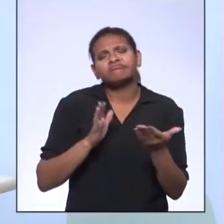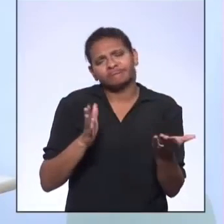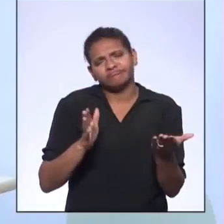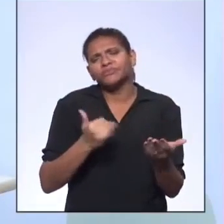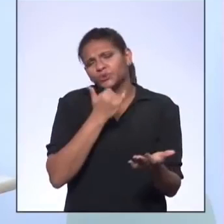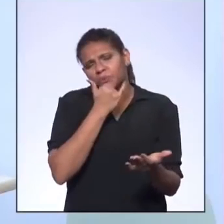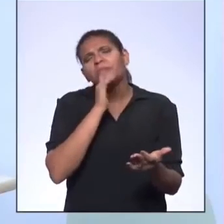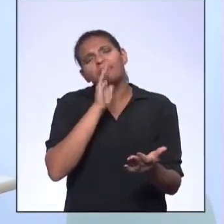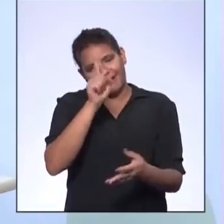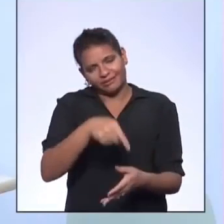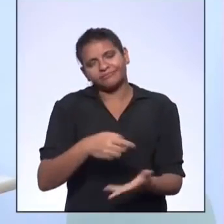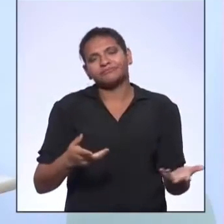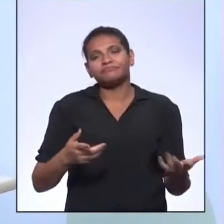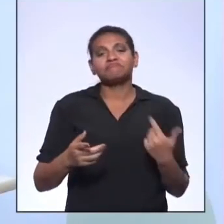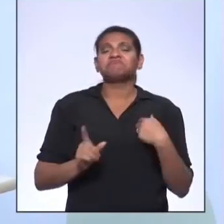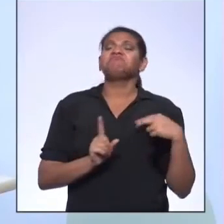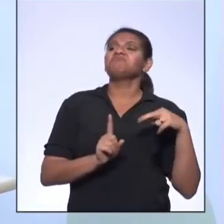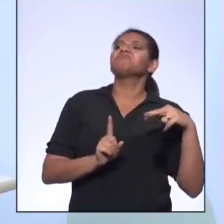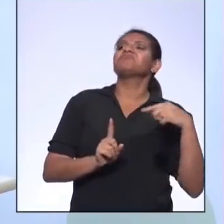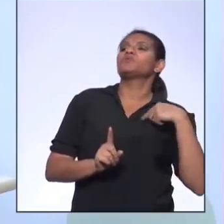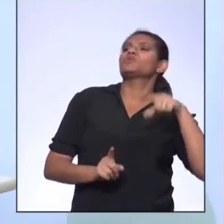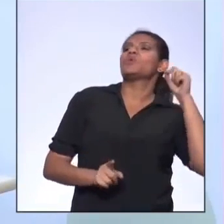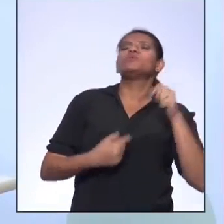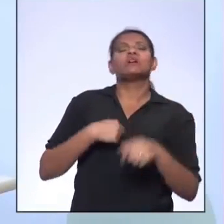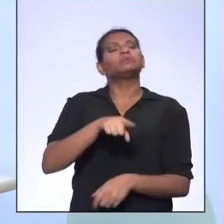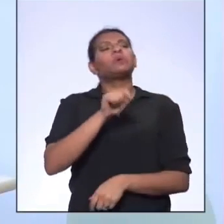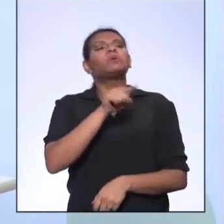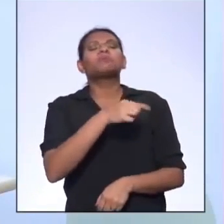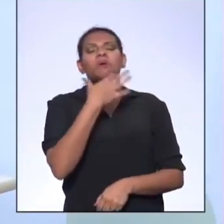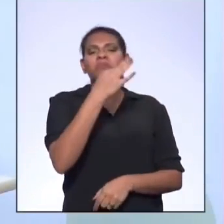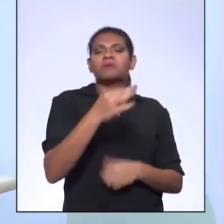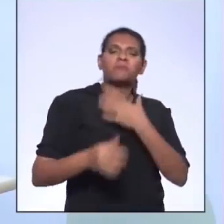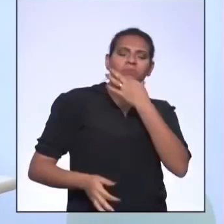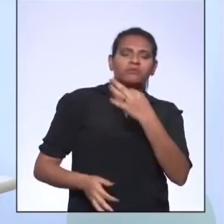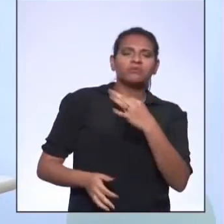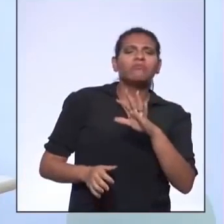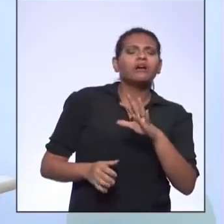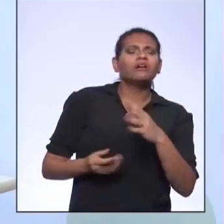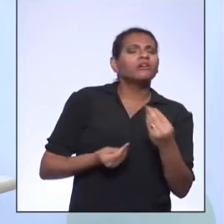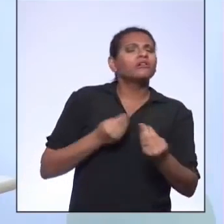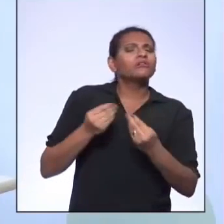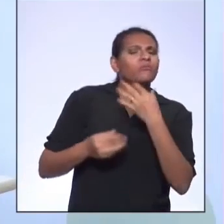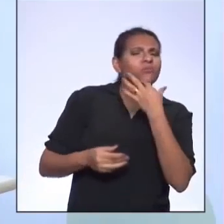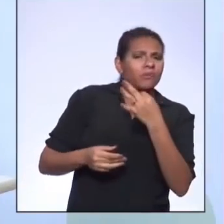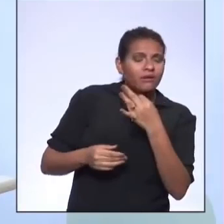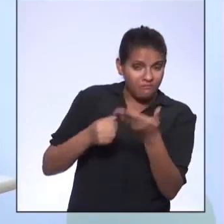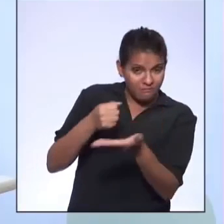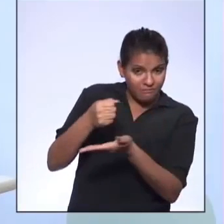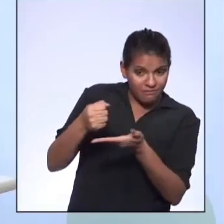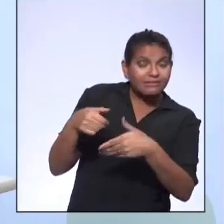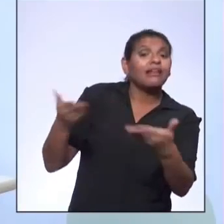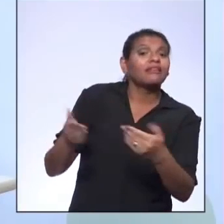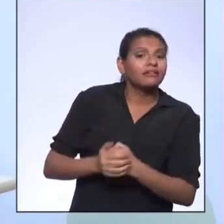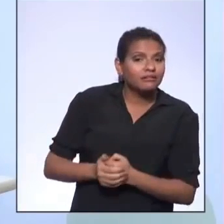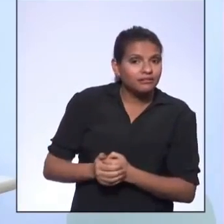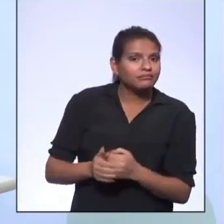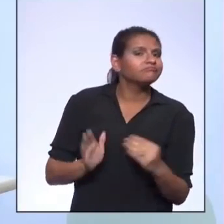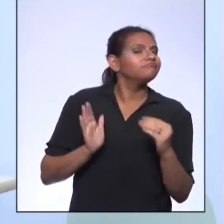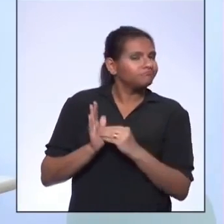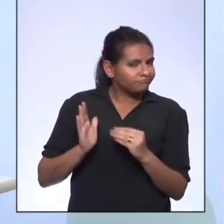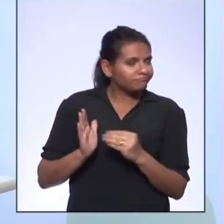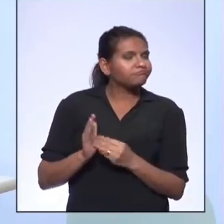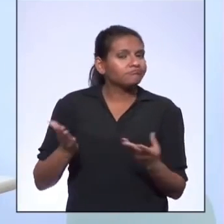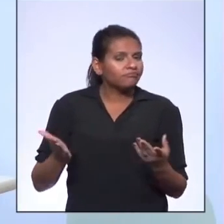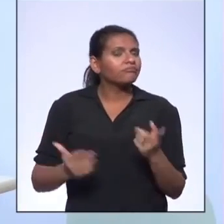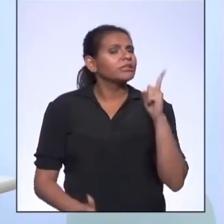todo mundo escolhe um lado. A questão é argumentar, né? Fundamentar a sua opinião. Essa é a parte extremamente importante, a